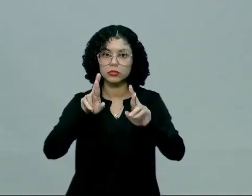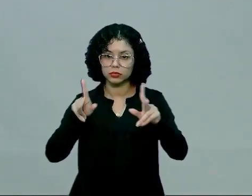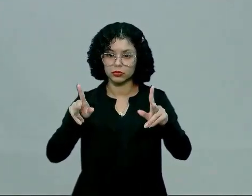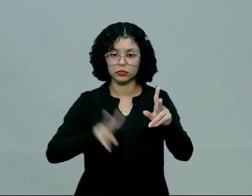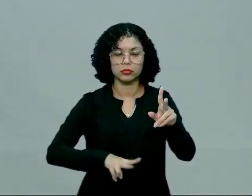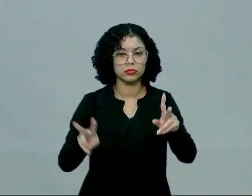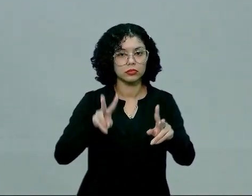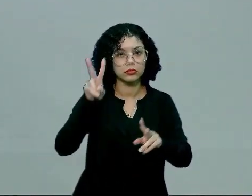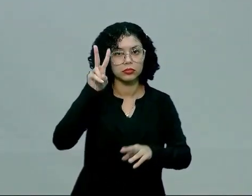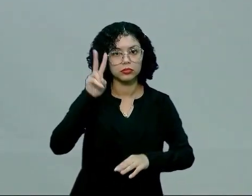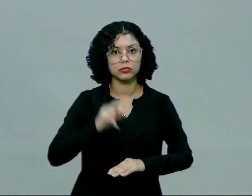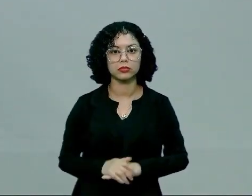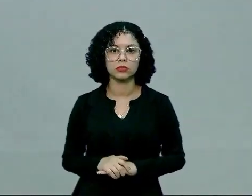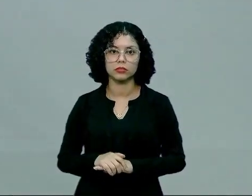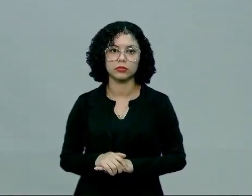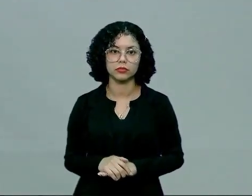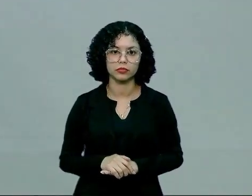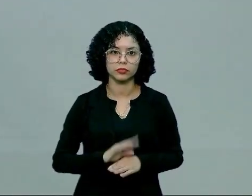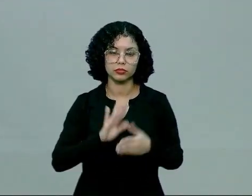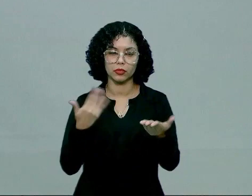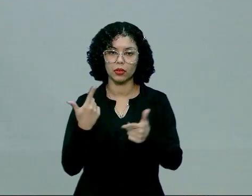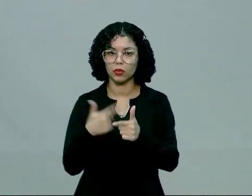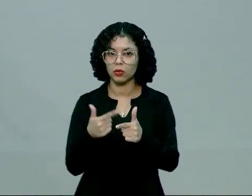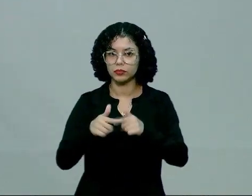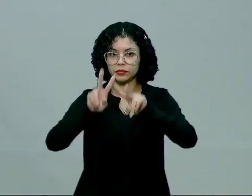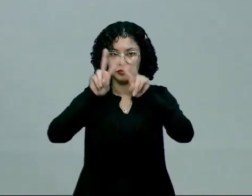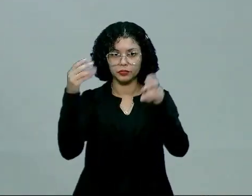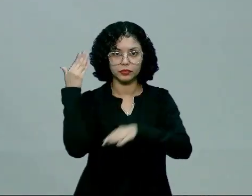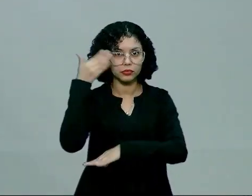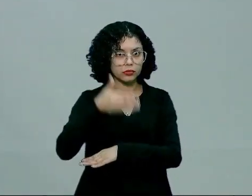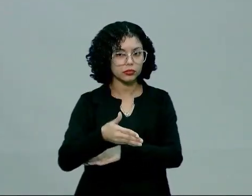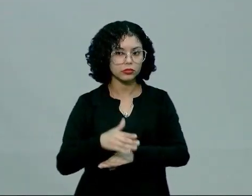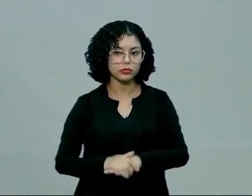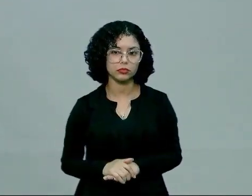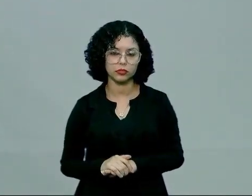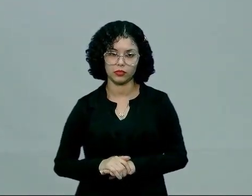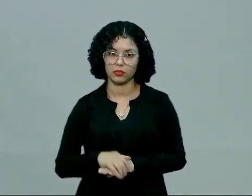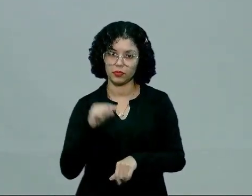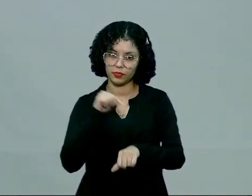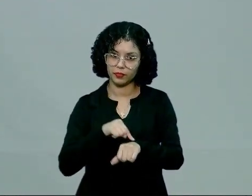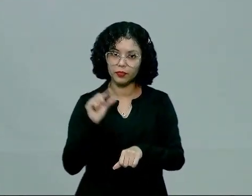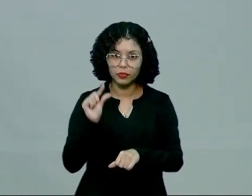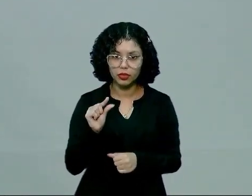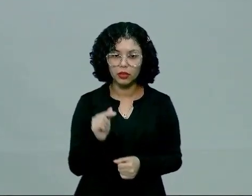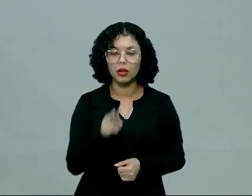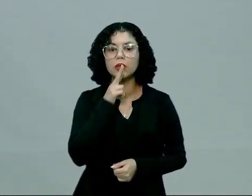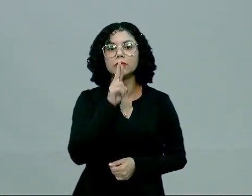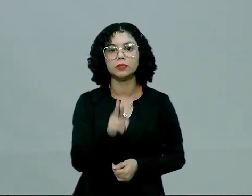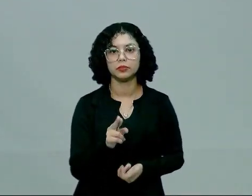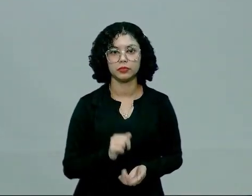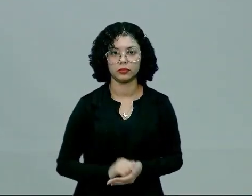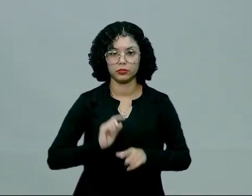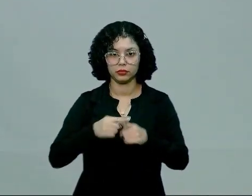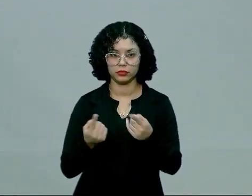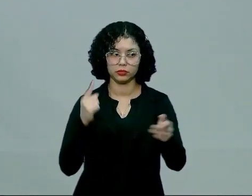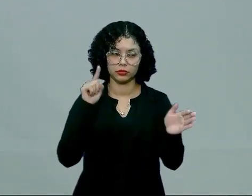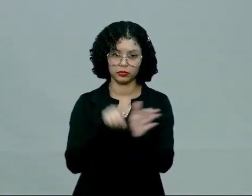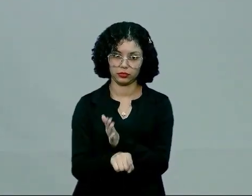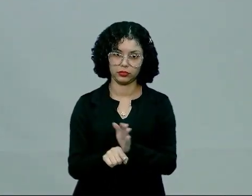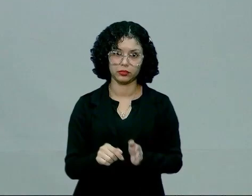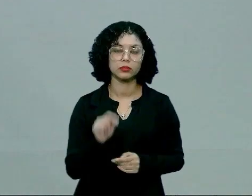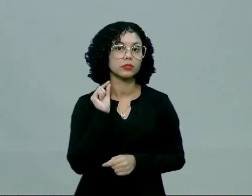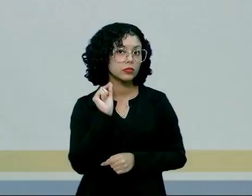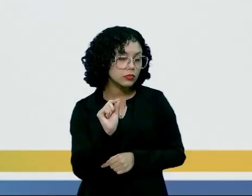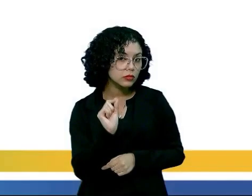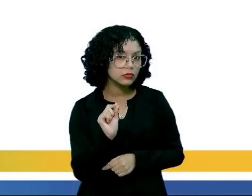diferença de valores uma diferença Então qual é a problemática Qual o direcionamento como eu tenho pouco tempo eu vou dar gabarito mas essa questão eu